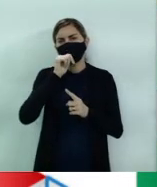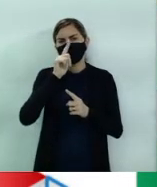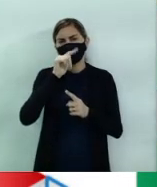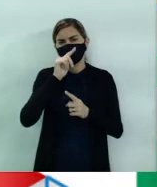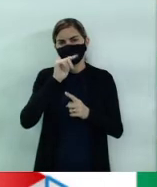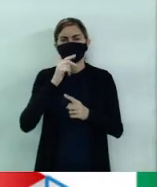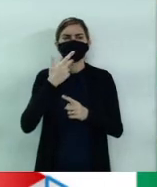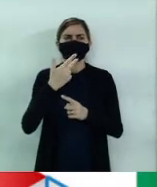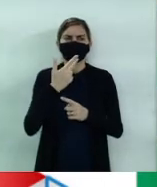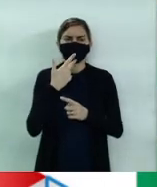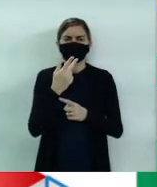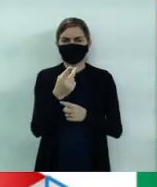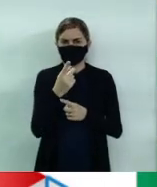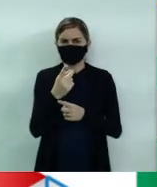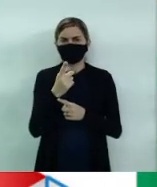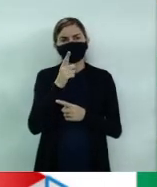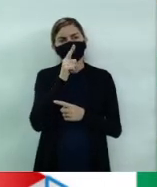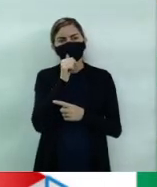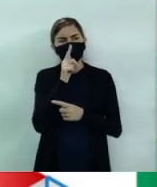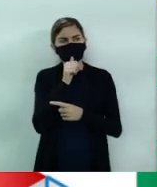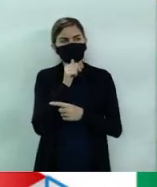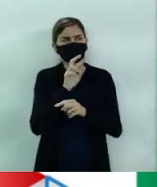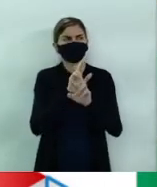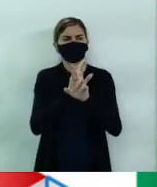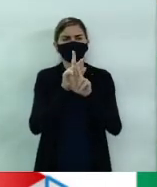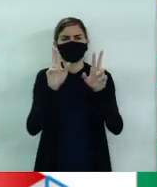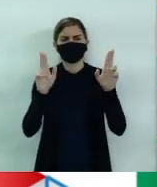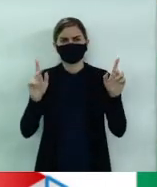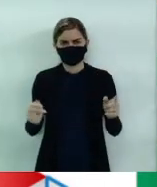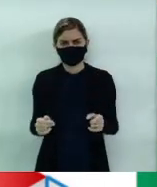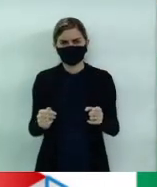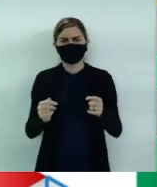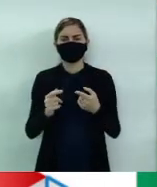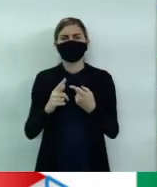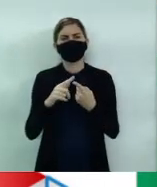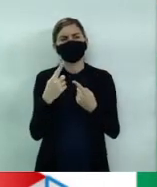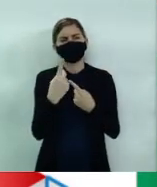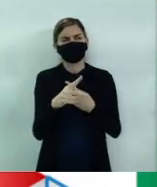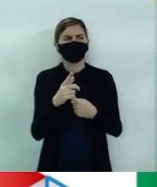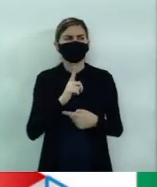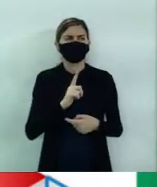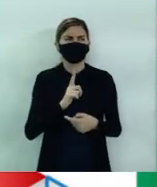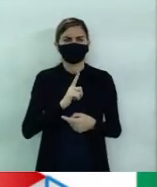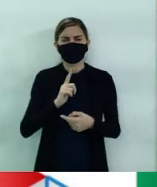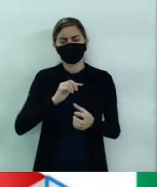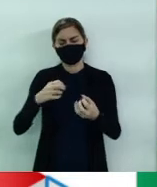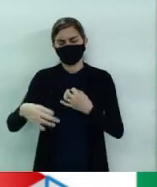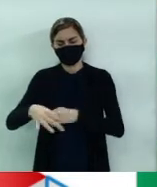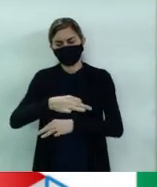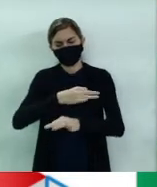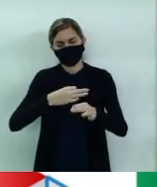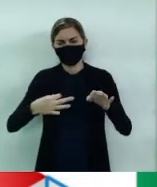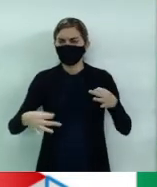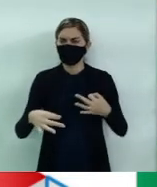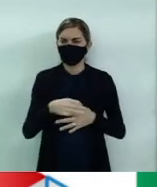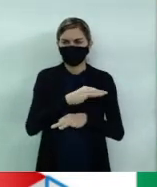tinha falado para vocês. A água em diferentes estados, elas vão ter ali suas moléculas